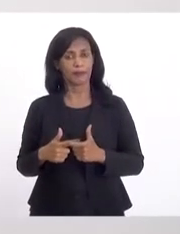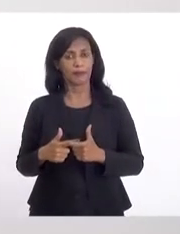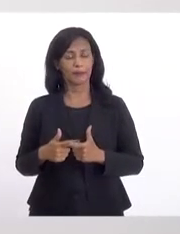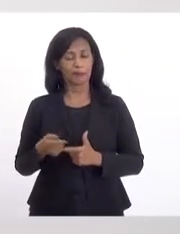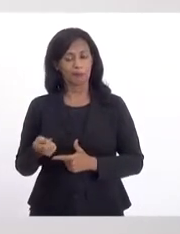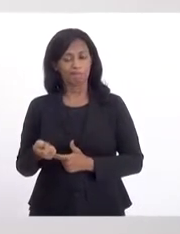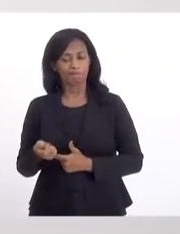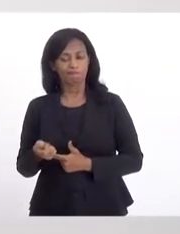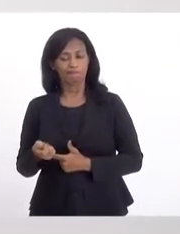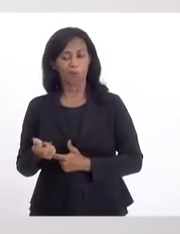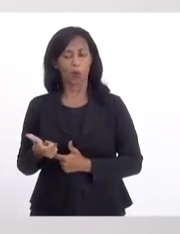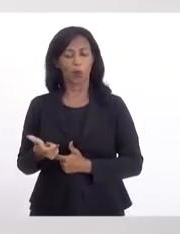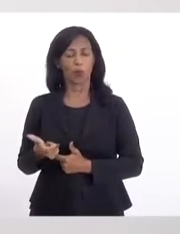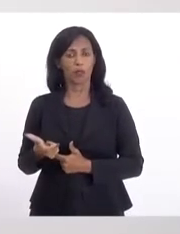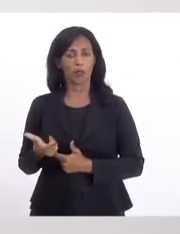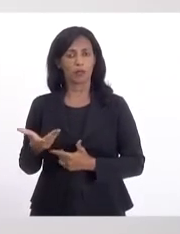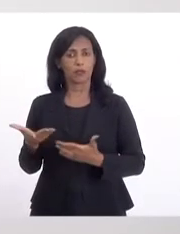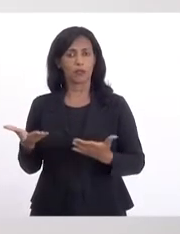quase que